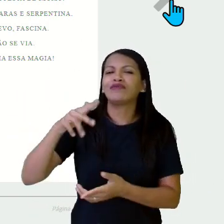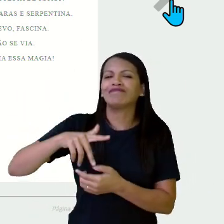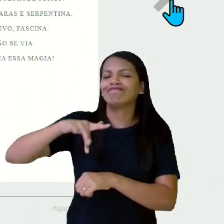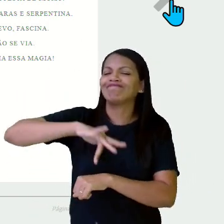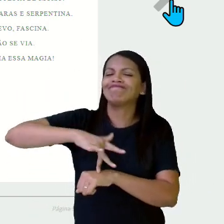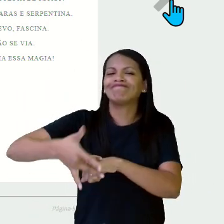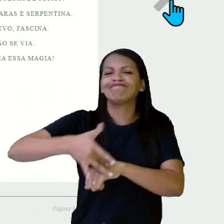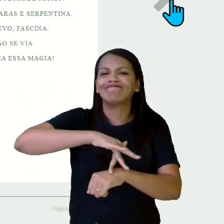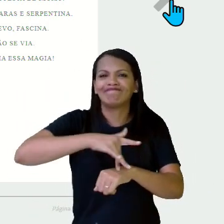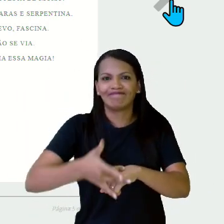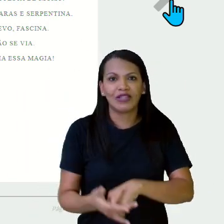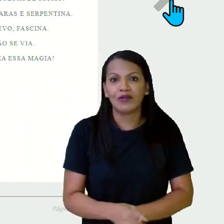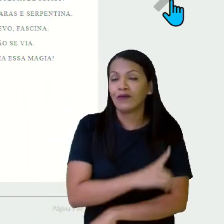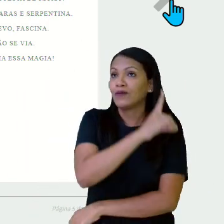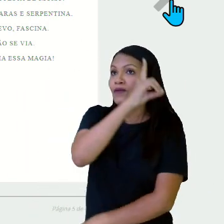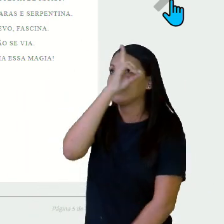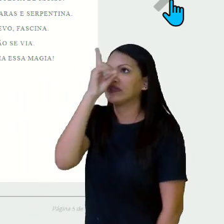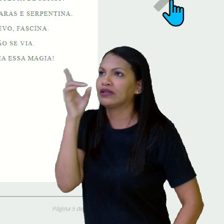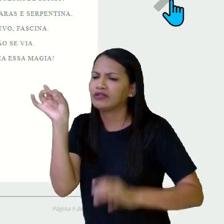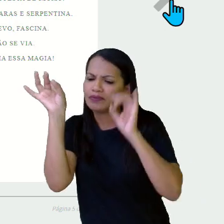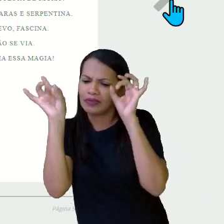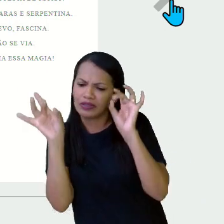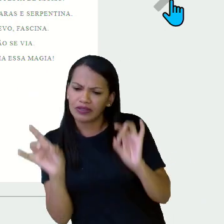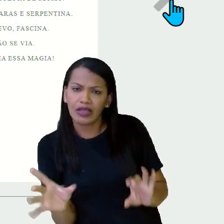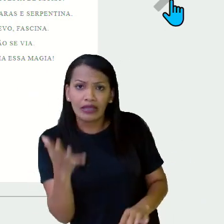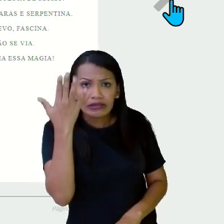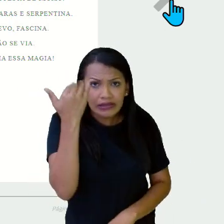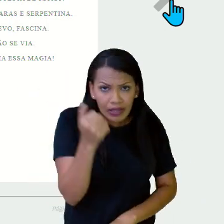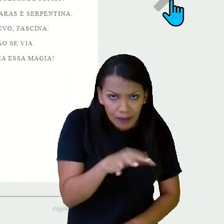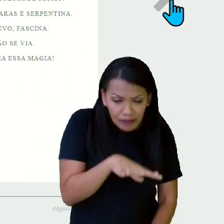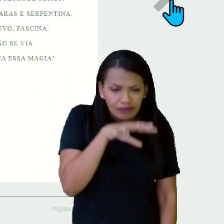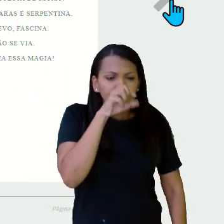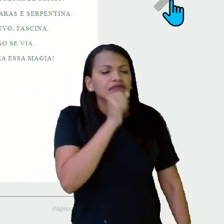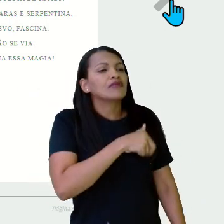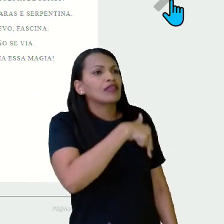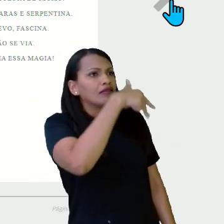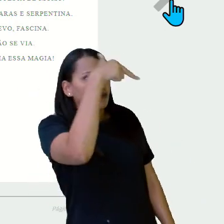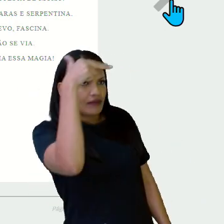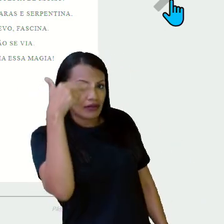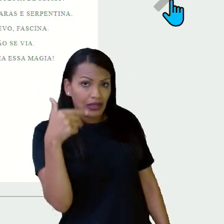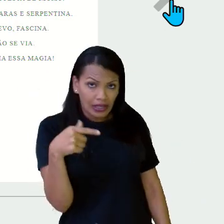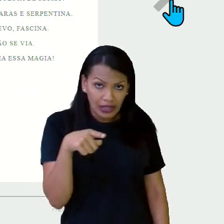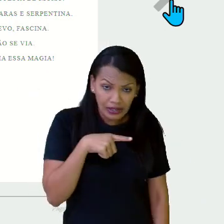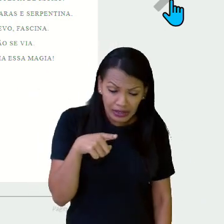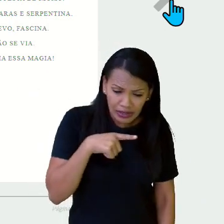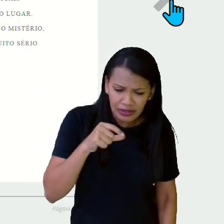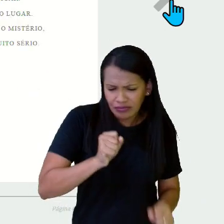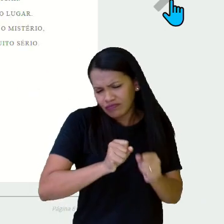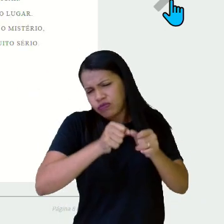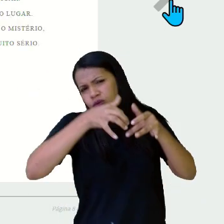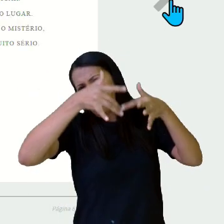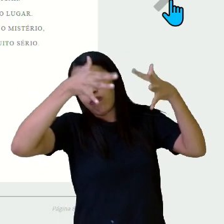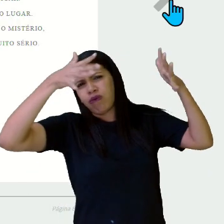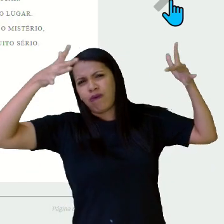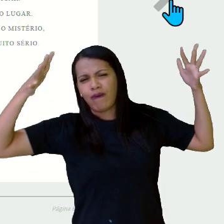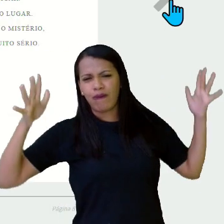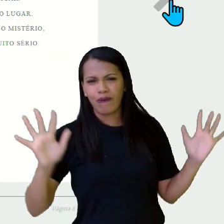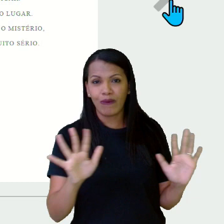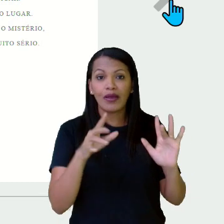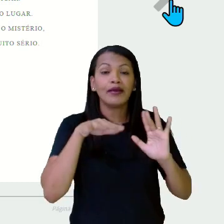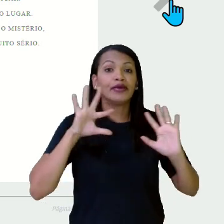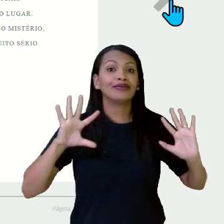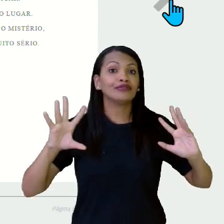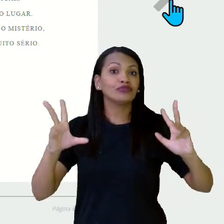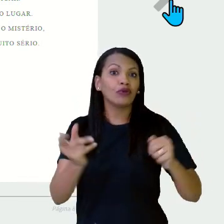como há muito não se via. Sabe o cheiro de Natal? Pronto, tinha essa magia. Todo